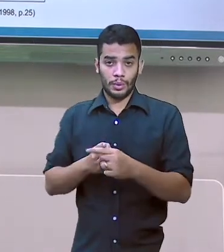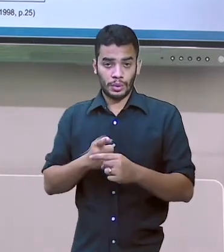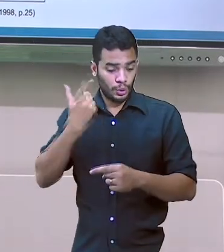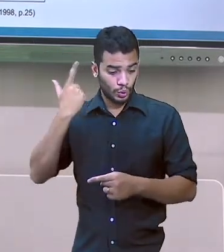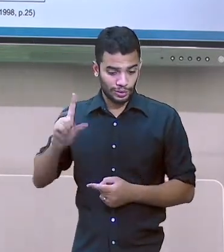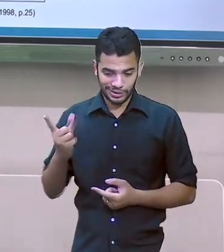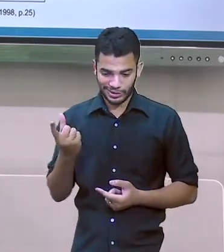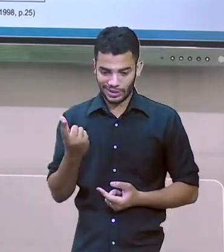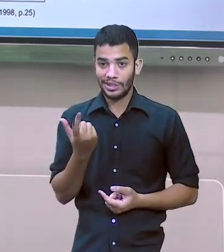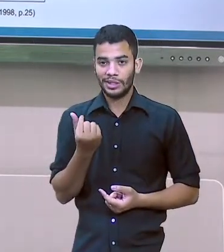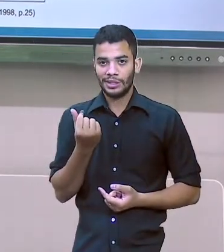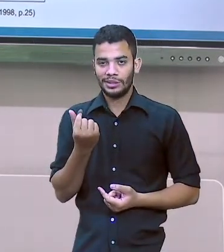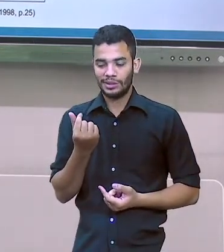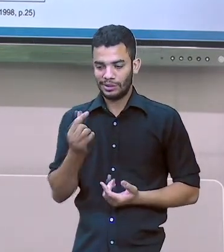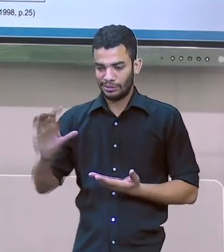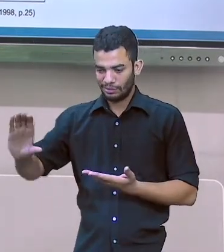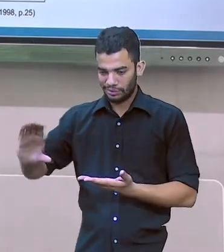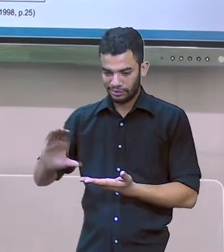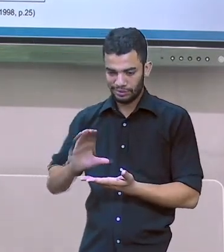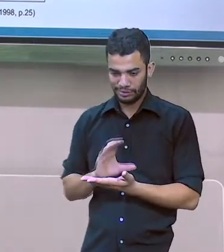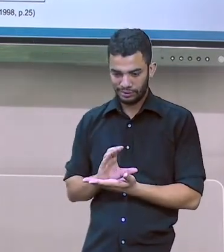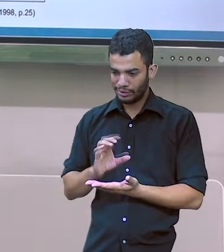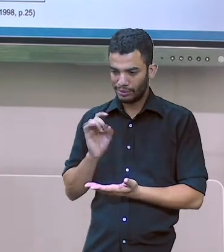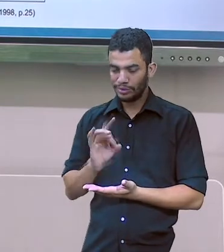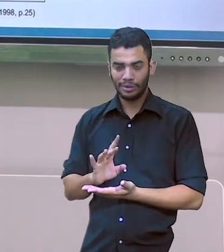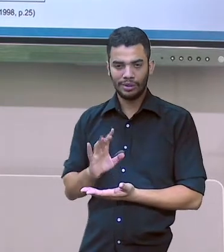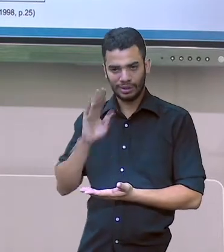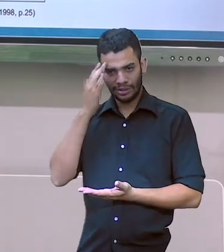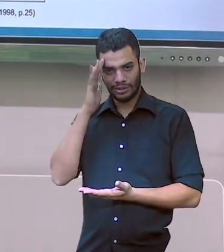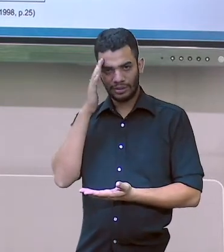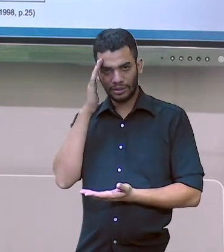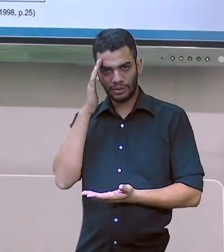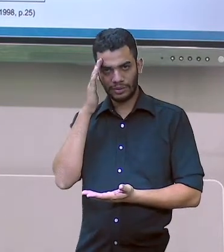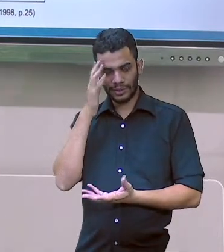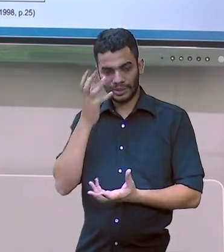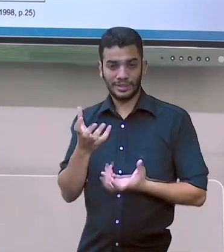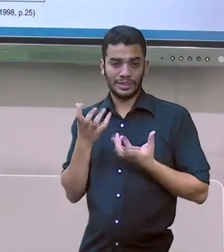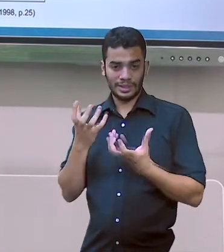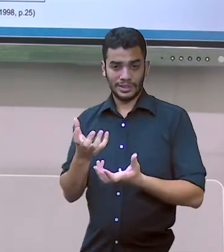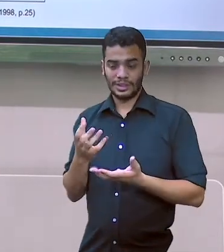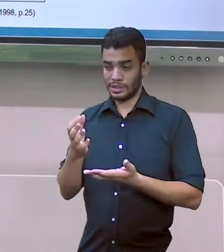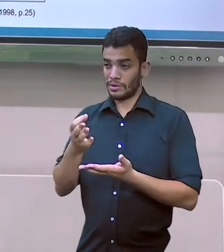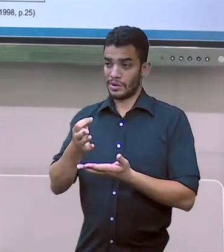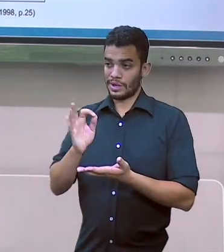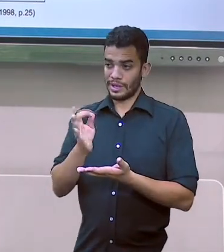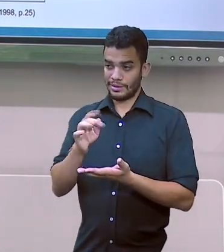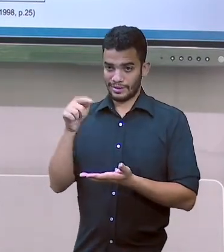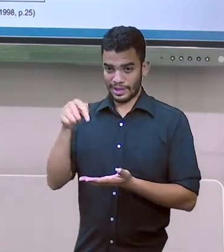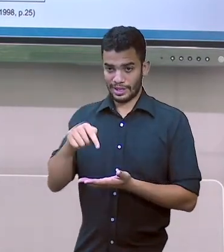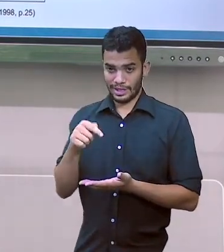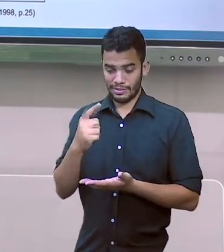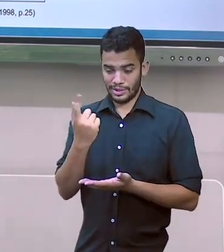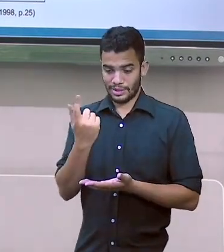Então, a demanda lá fora não era por produtos. Os produtos, na verdade,